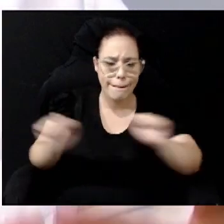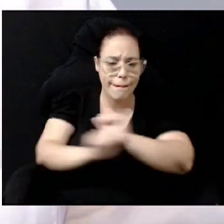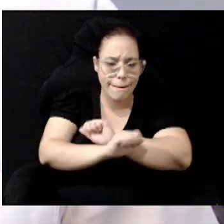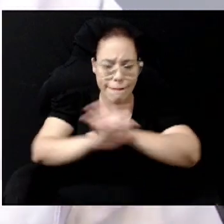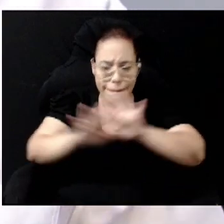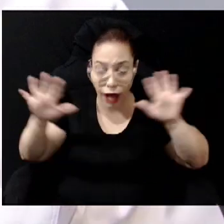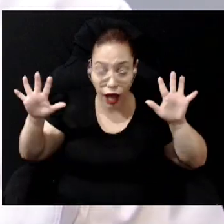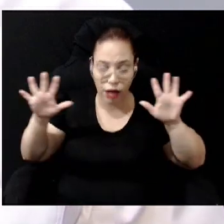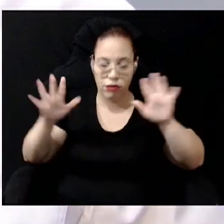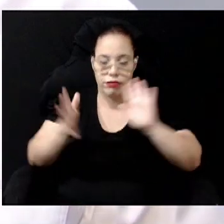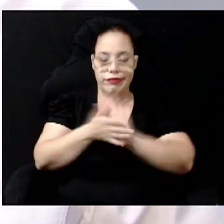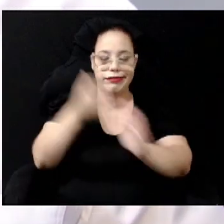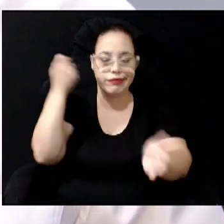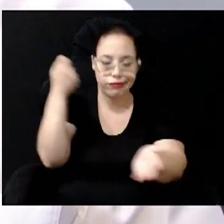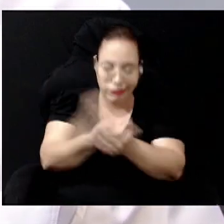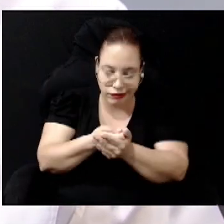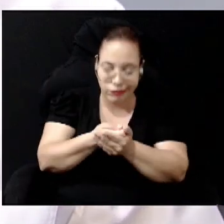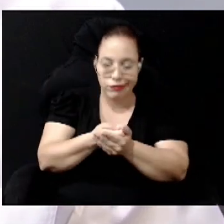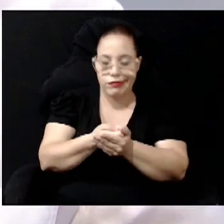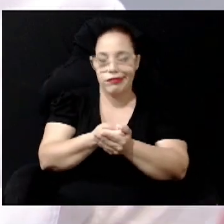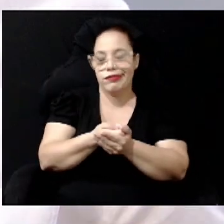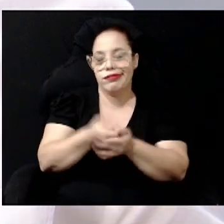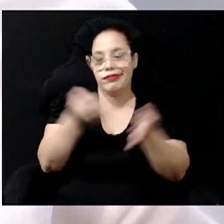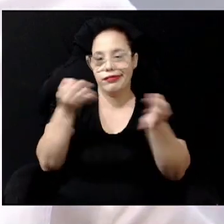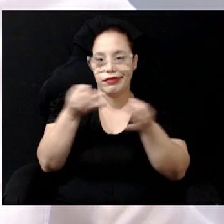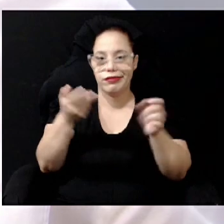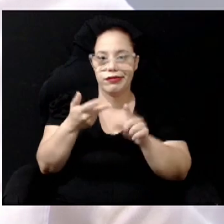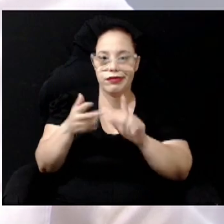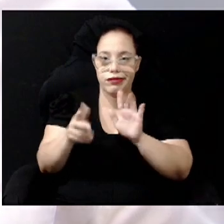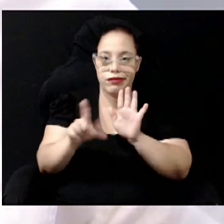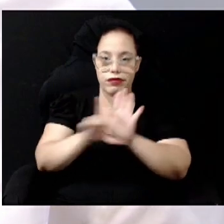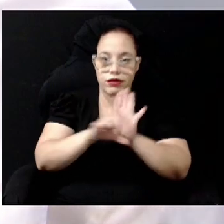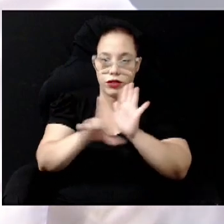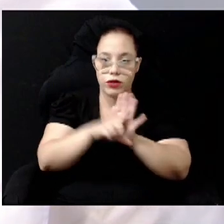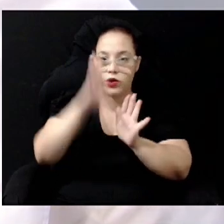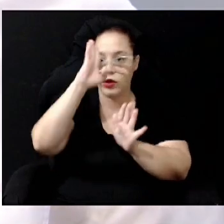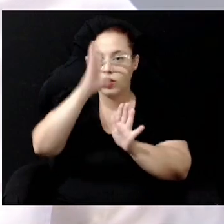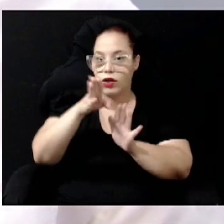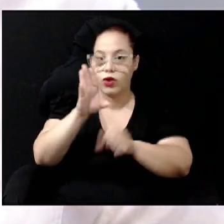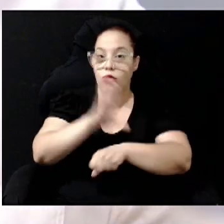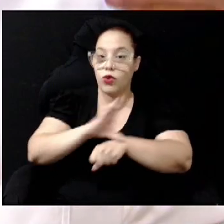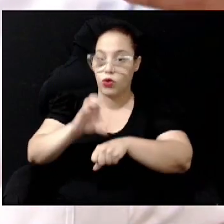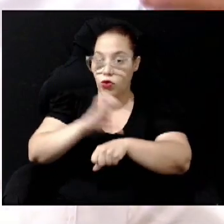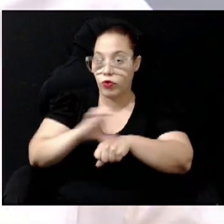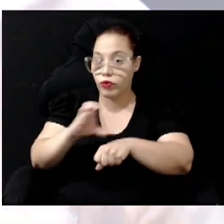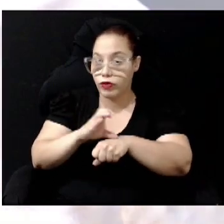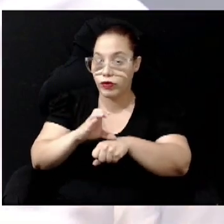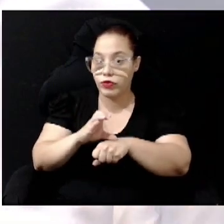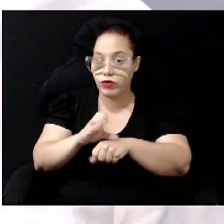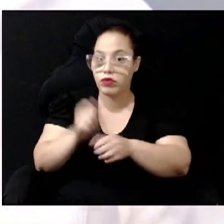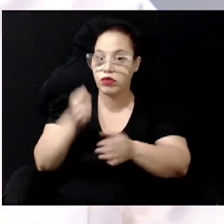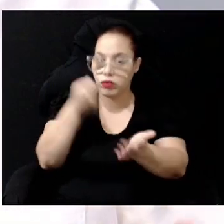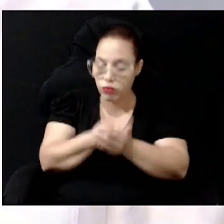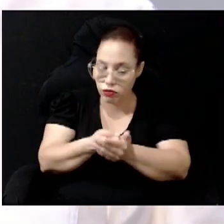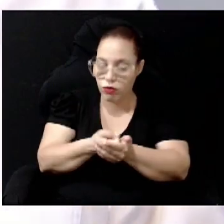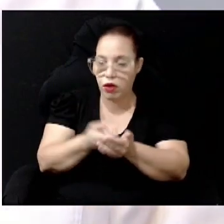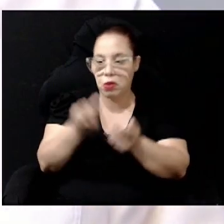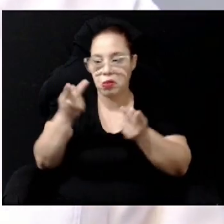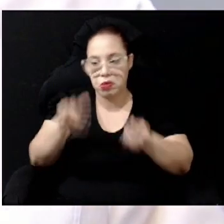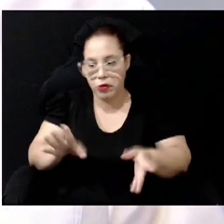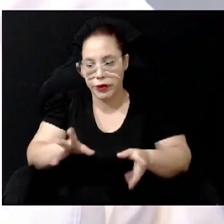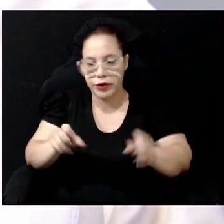cumprir na íntegra, né, o que diz a legislação e atender os princípios constitucionais de eficácia, impessoalidade,